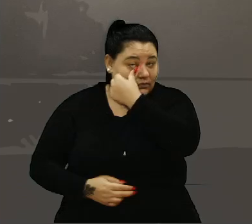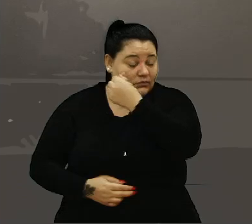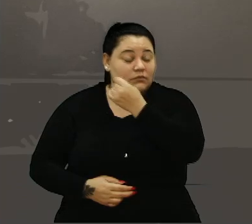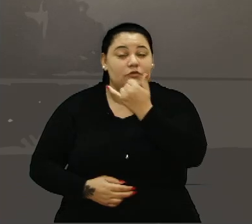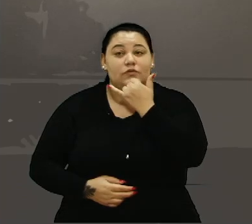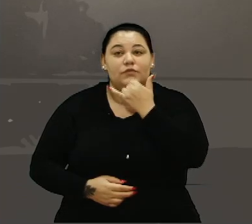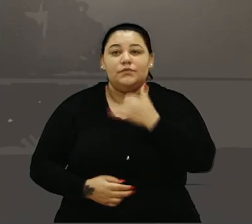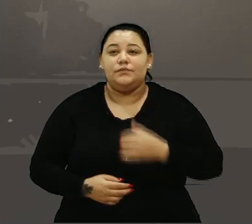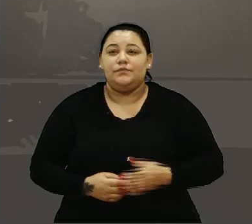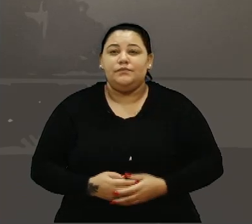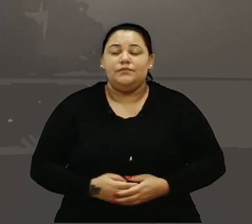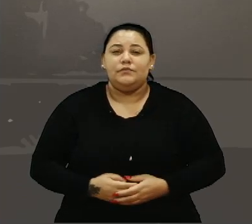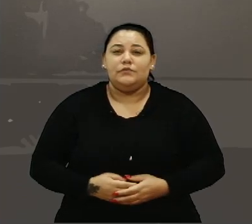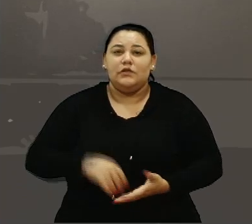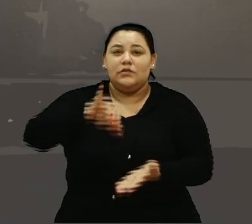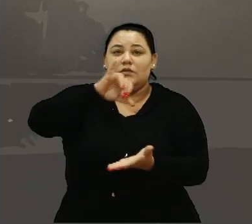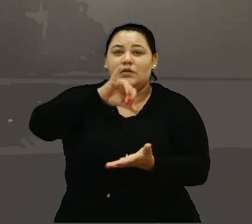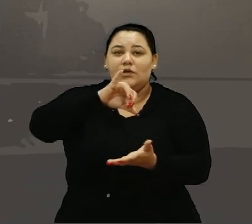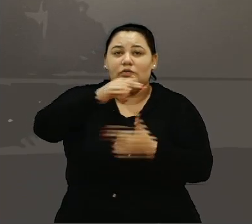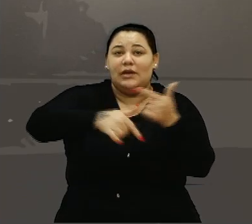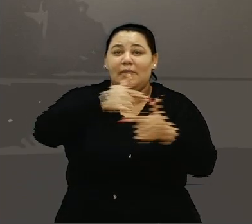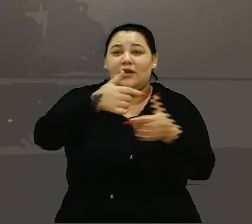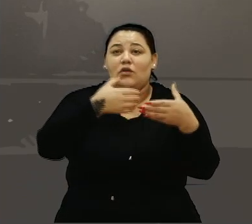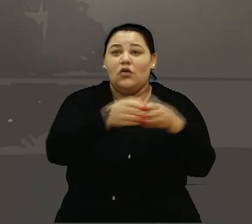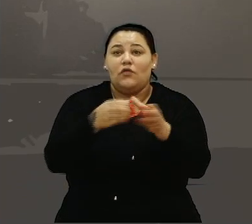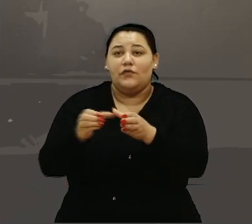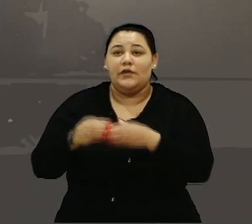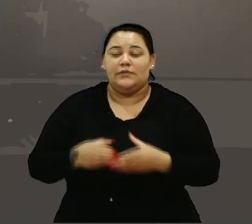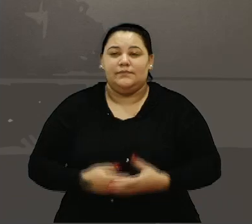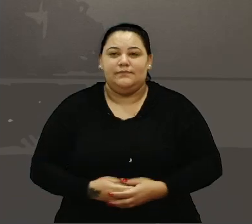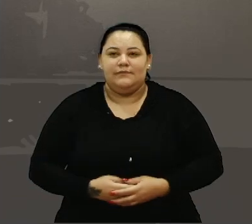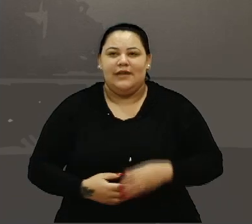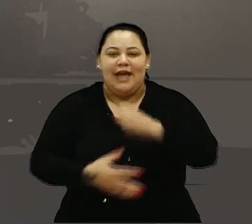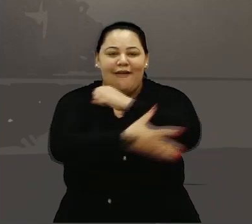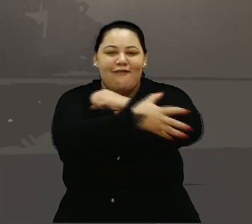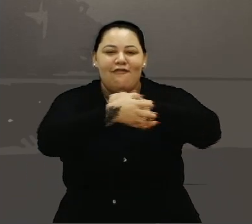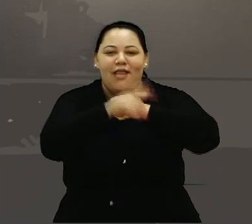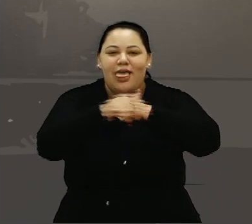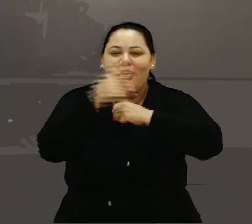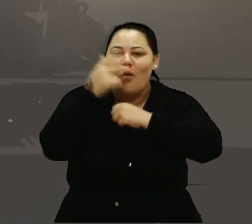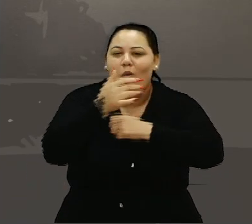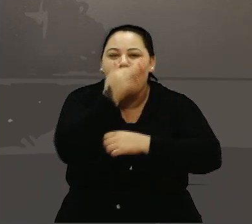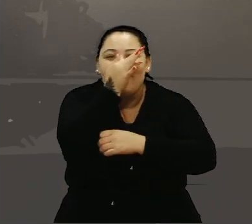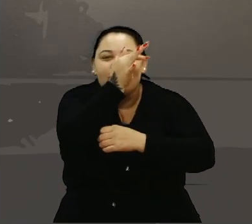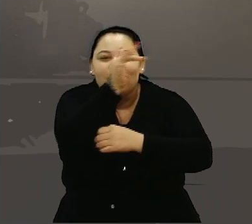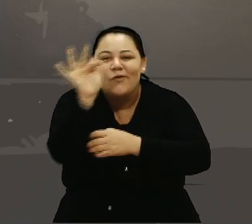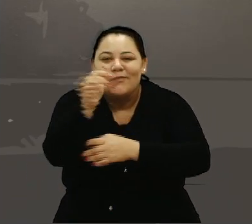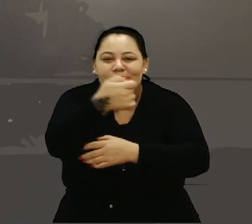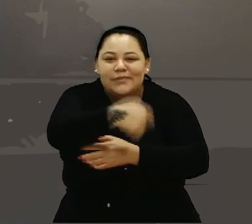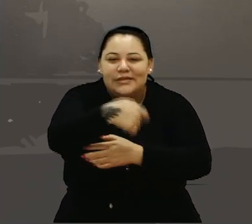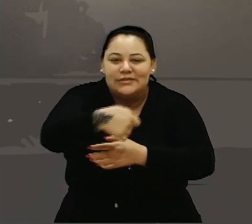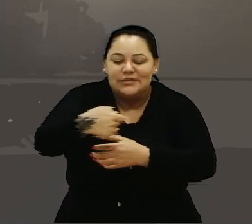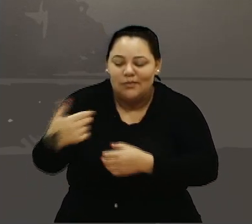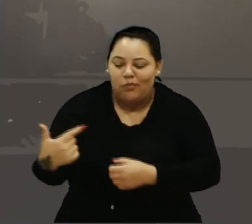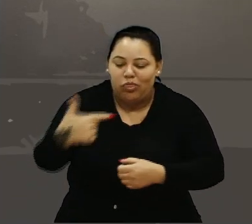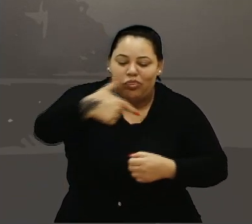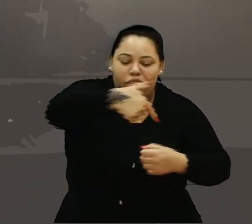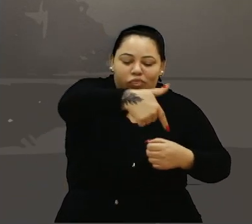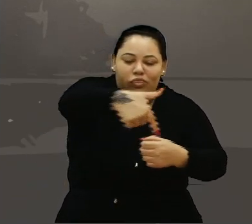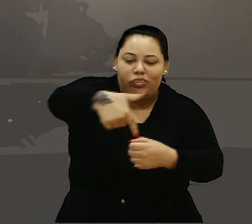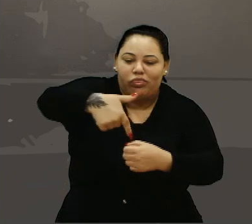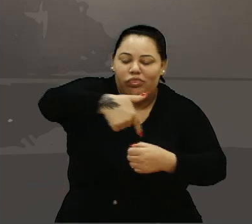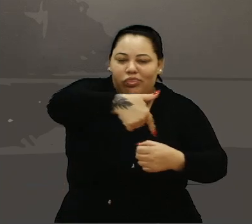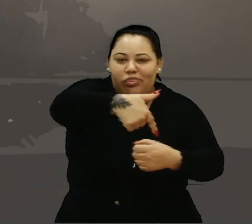É o serviço de convivência Irmão Sol, que tem no local. A periferia é uma flor que precisa ser regada. Mesmo no meio de tanta